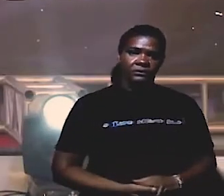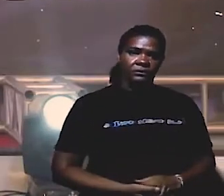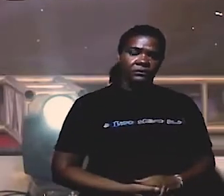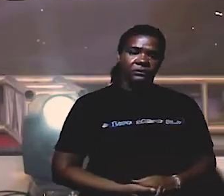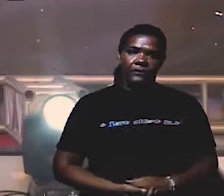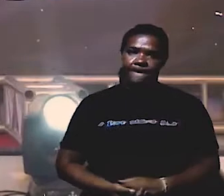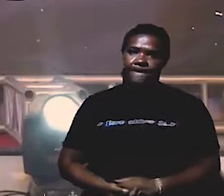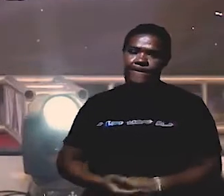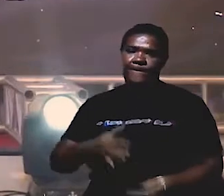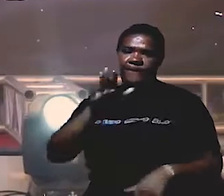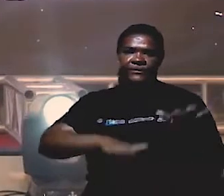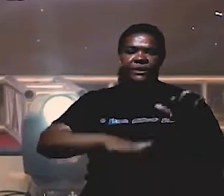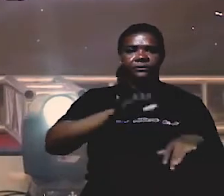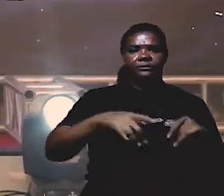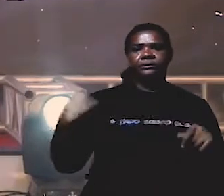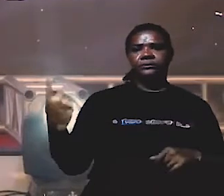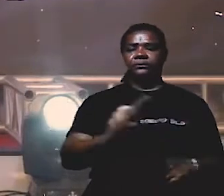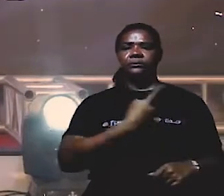algumas vezes inconstante,